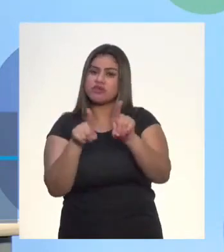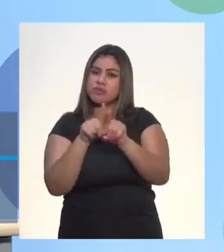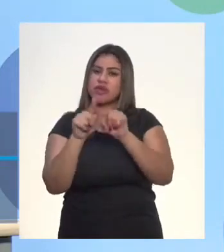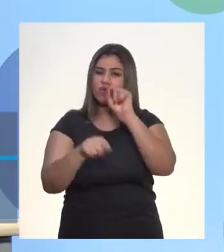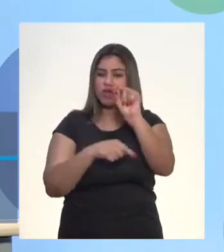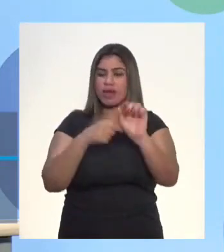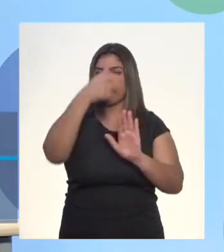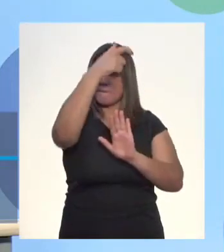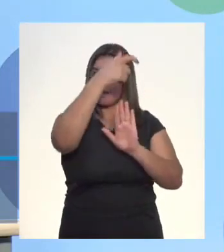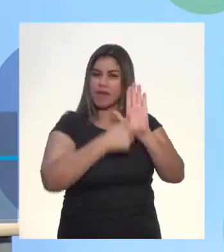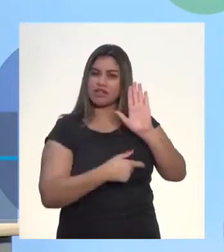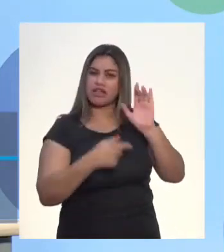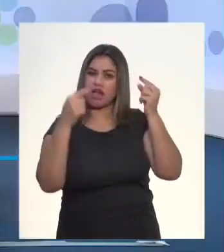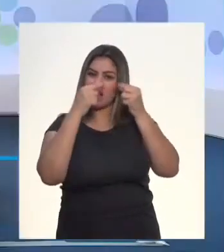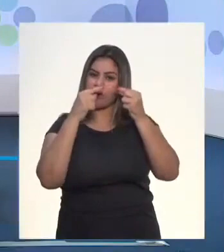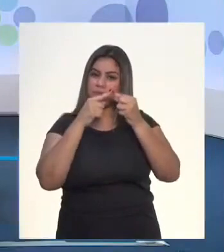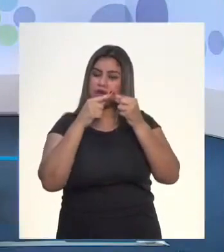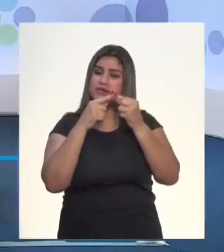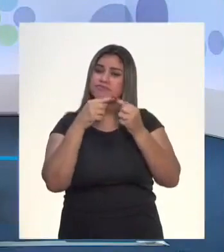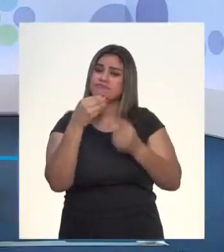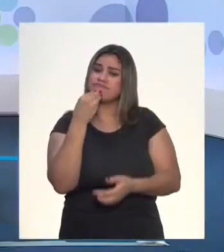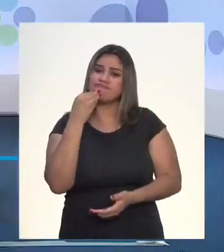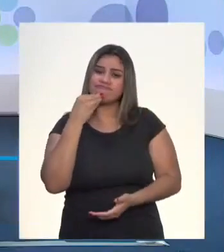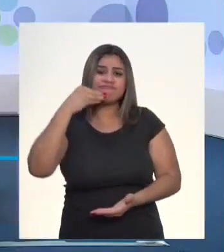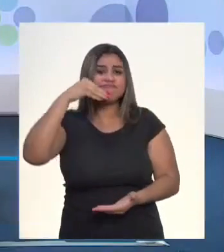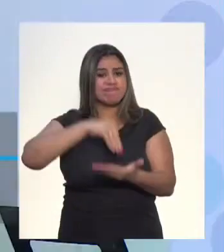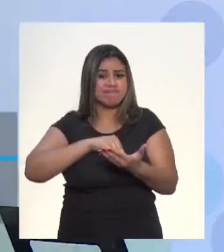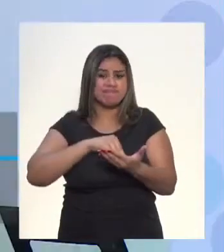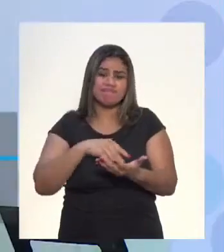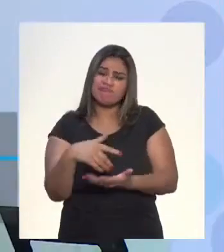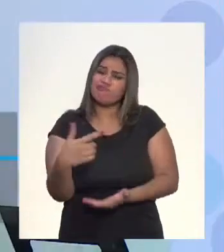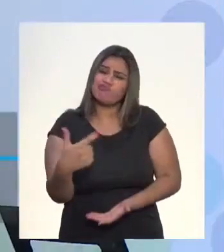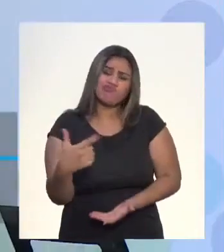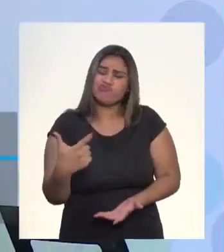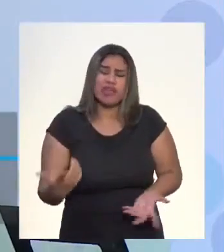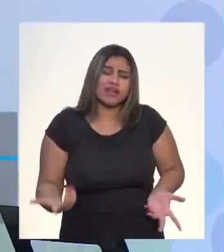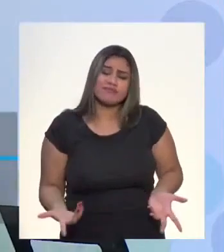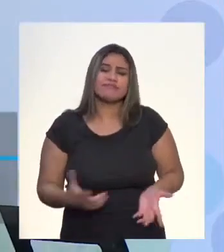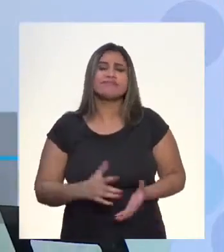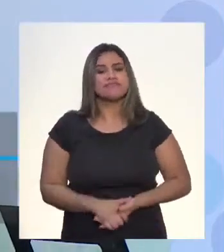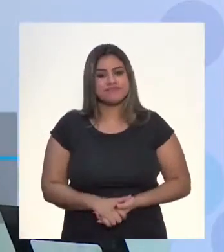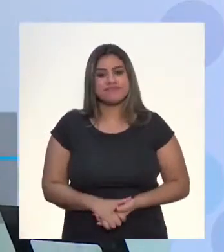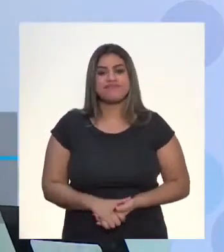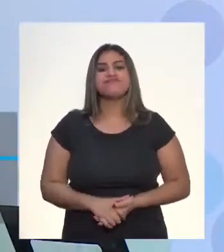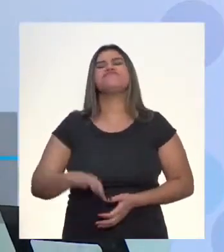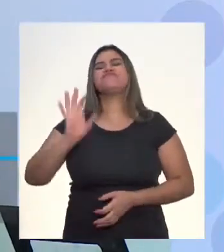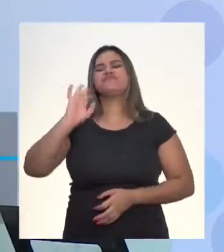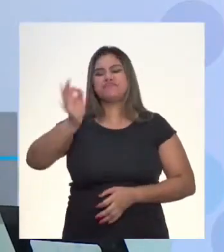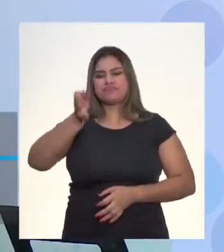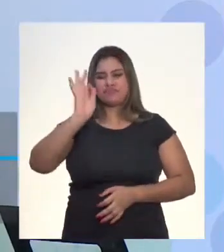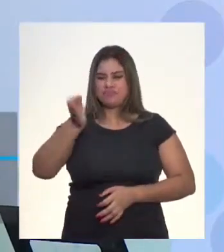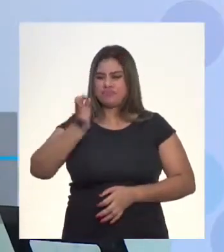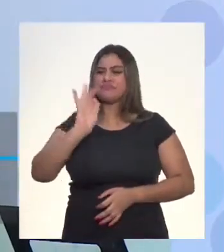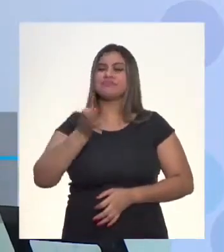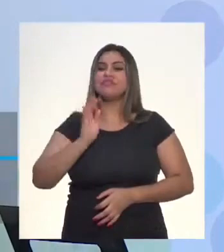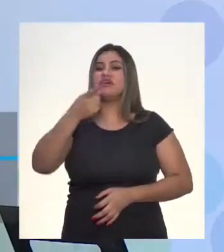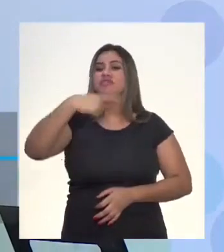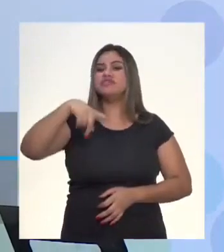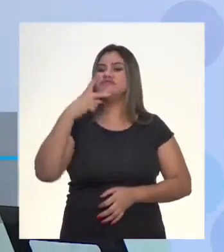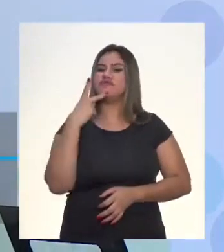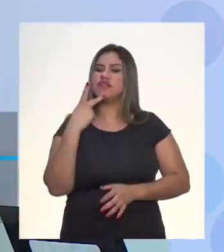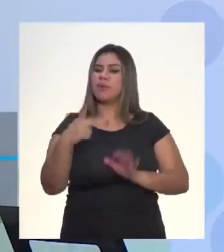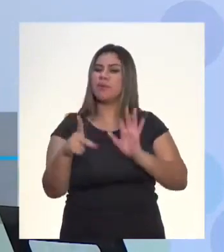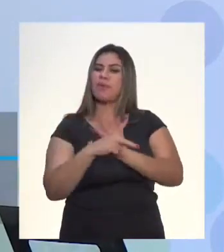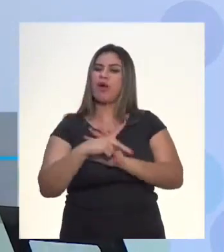como um padrão é a falta de oportunidade, Fabi. Exatamente. Eu vou puxar ali até um gancho da primeira fala